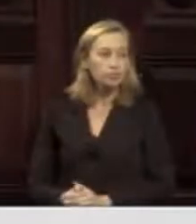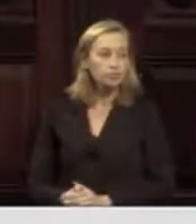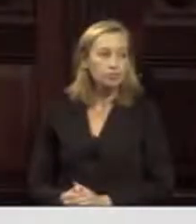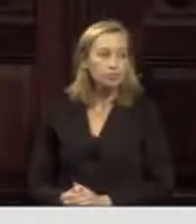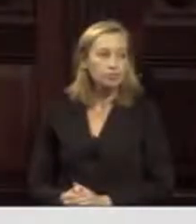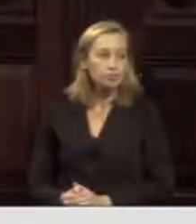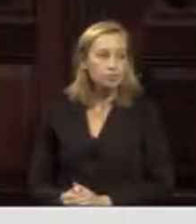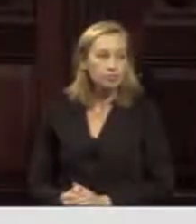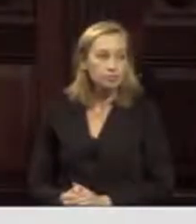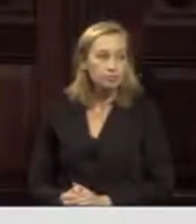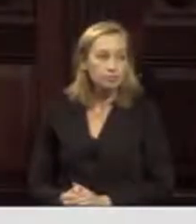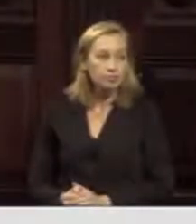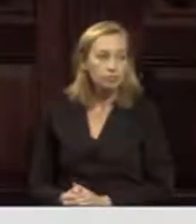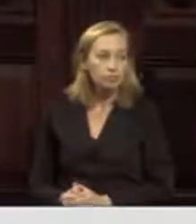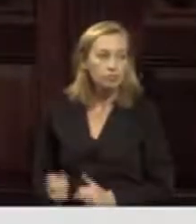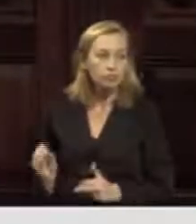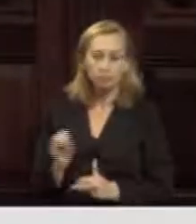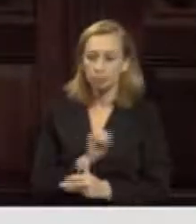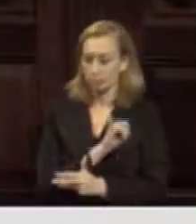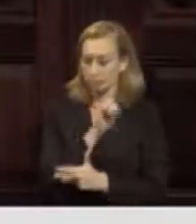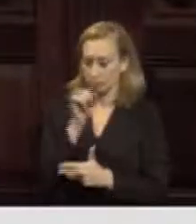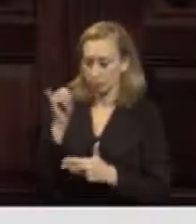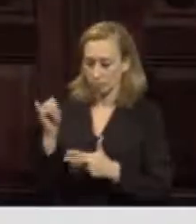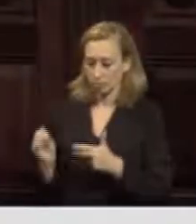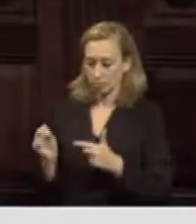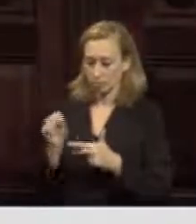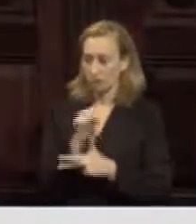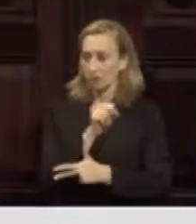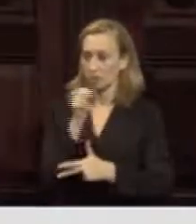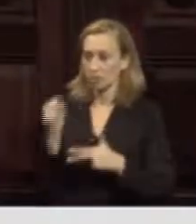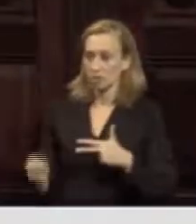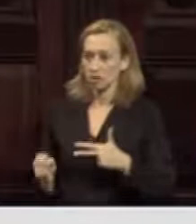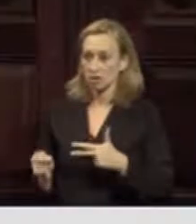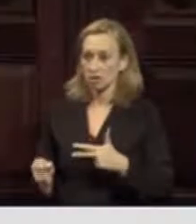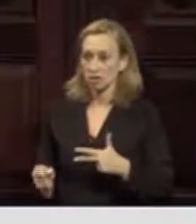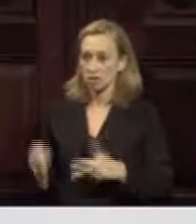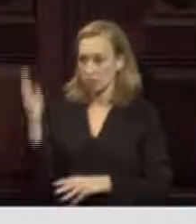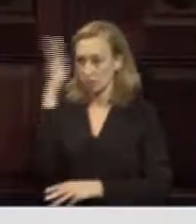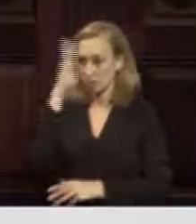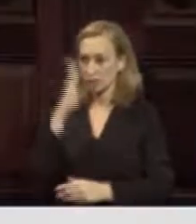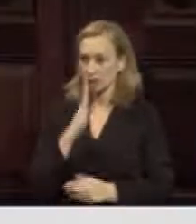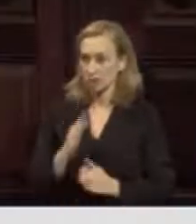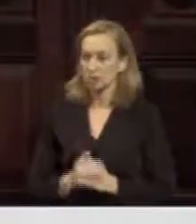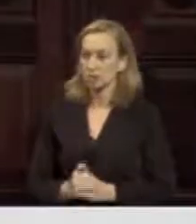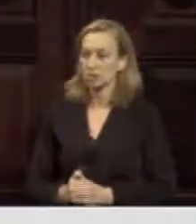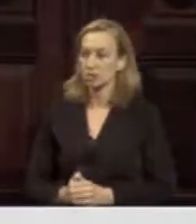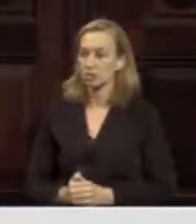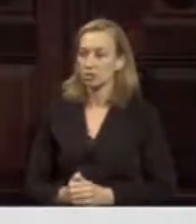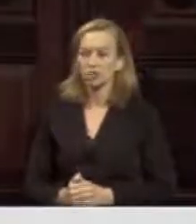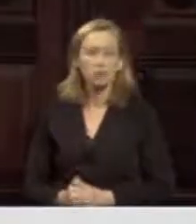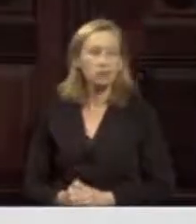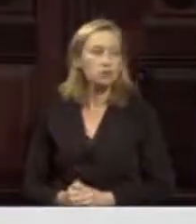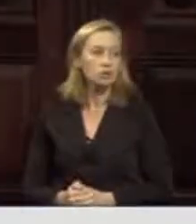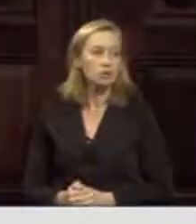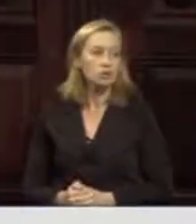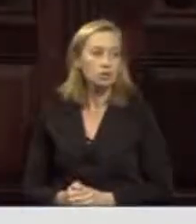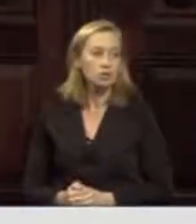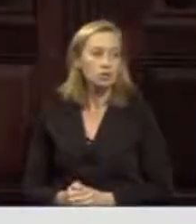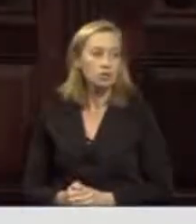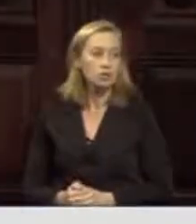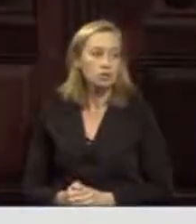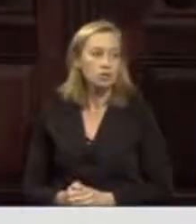poderes no Brasil, via de regra, legislam